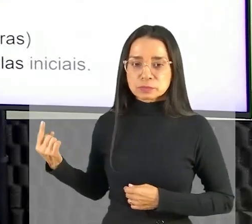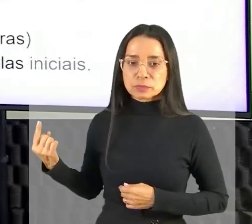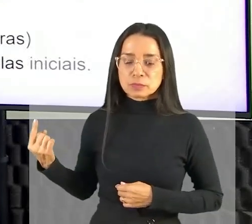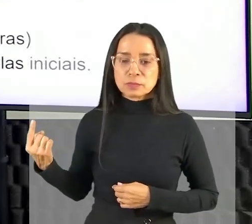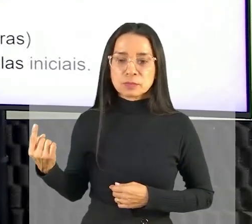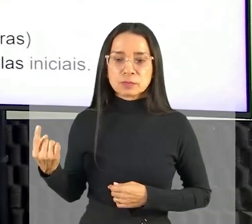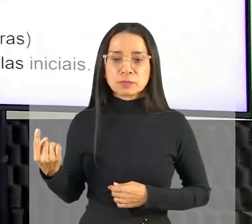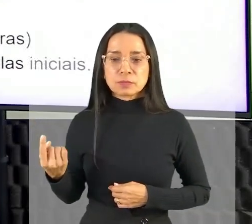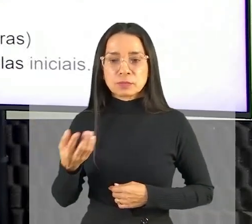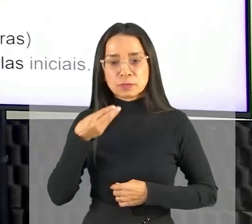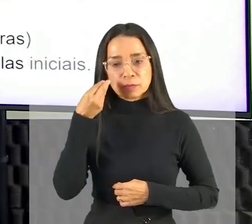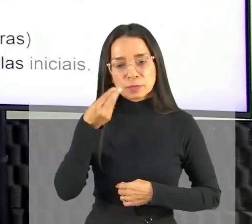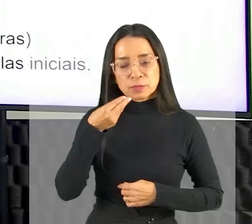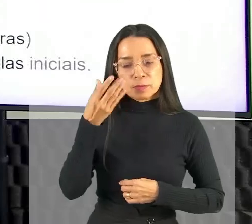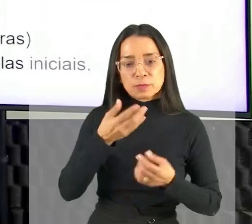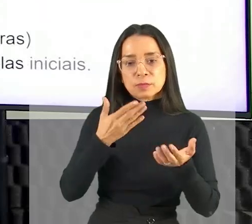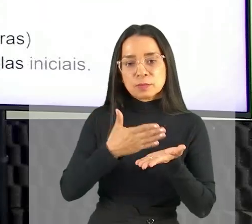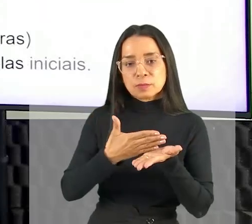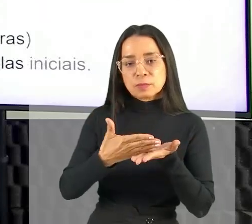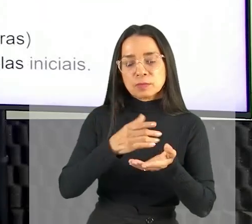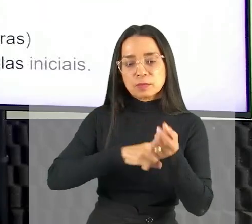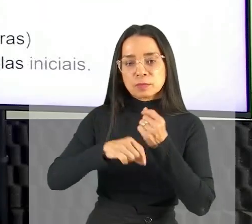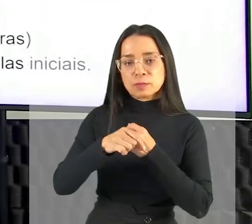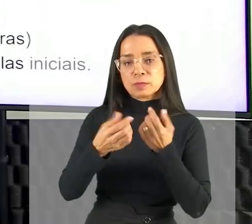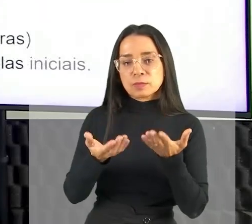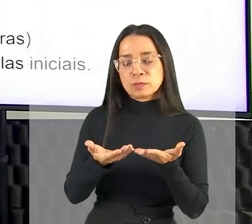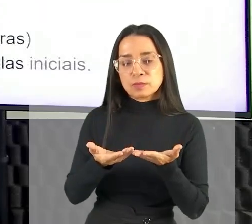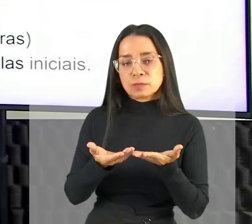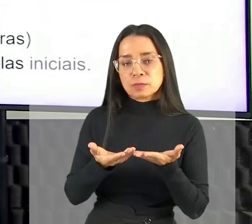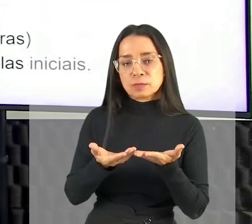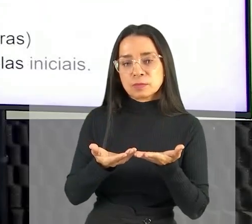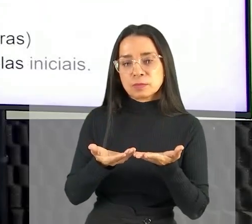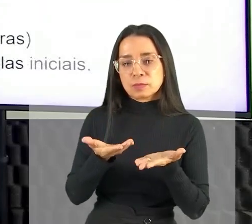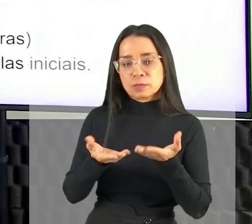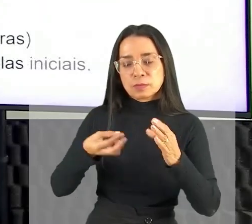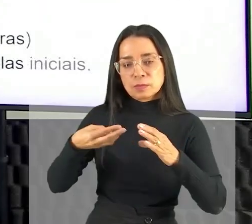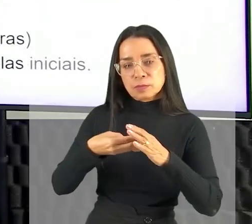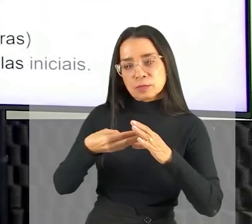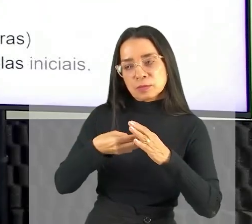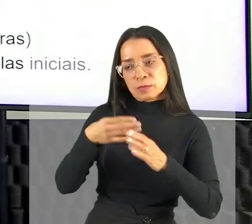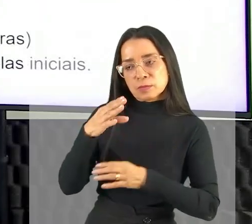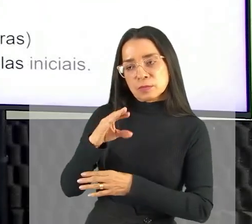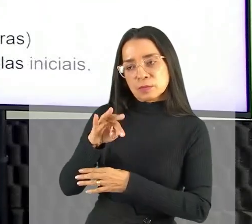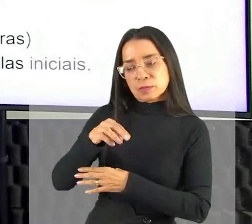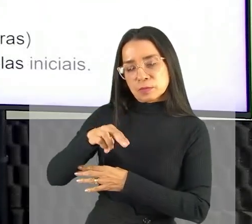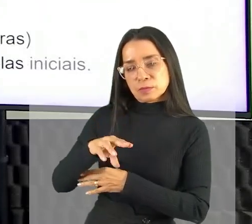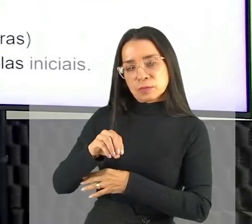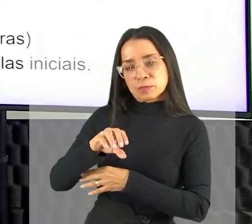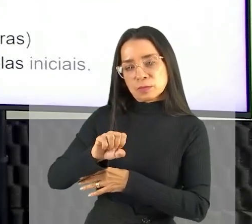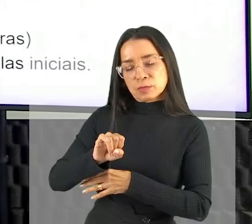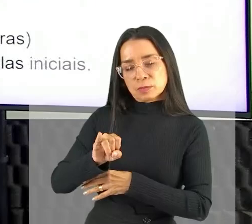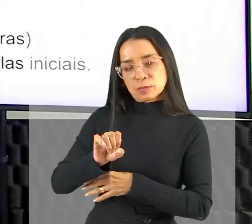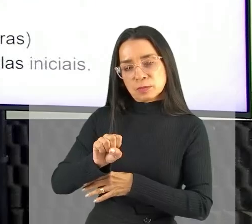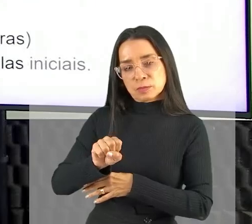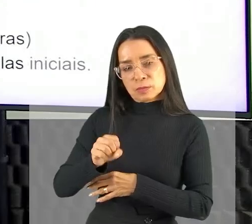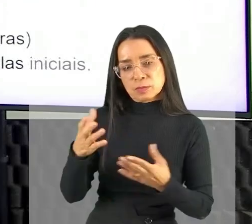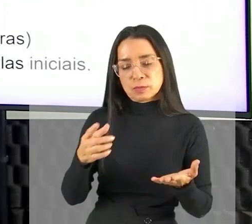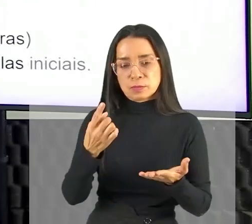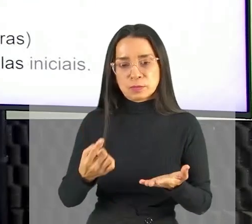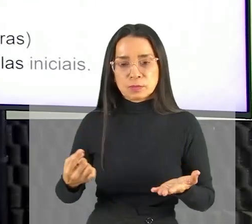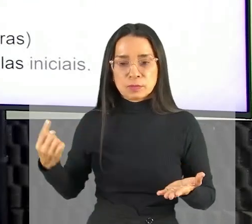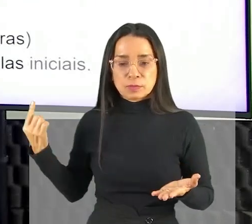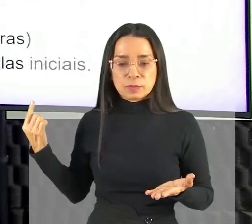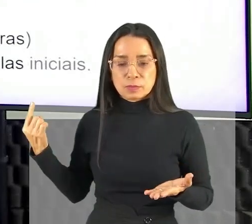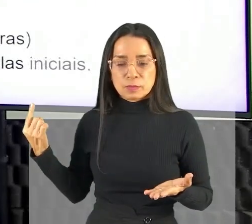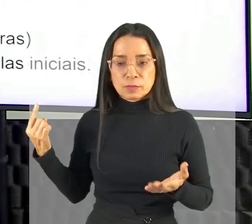normais para o experimento partiu-se de cultivos de células tumorais né das colunas escuras na figura que a gente vai